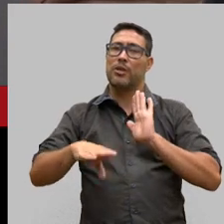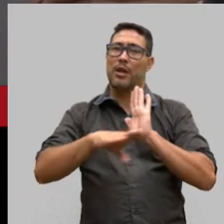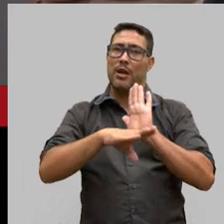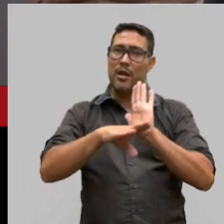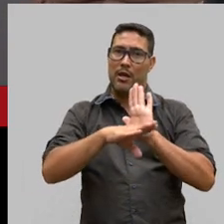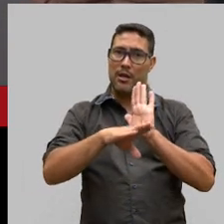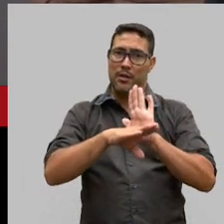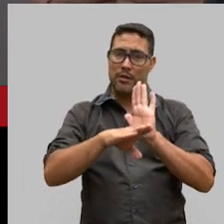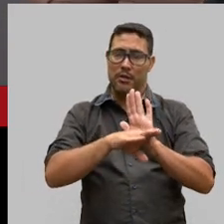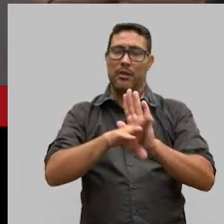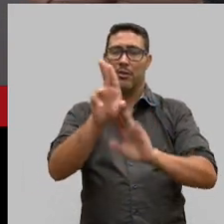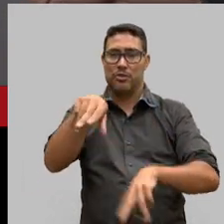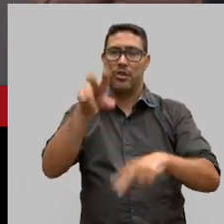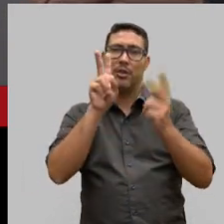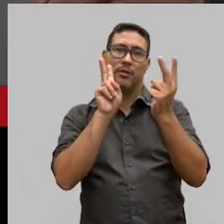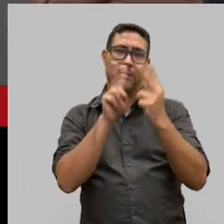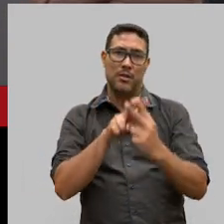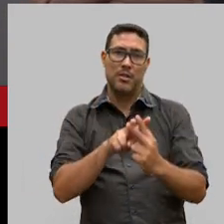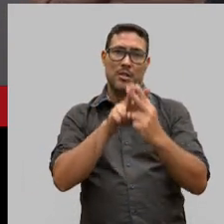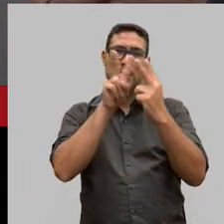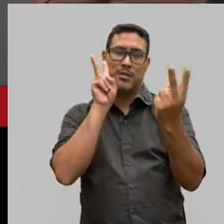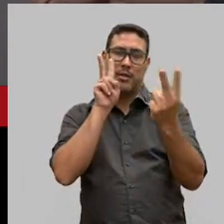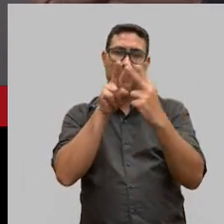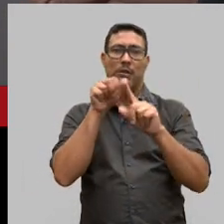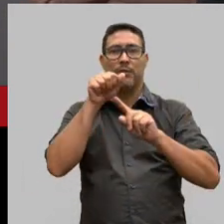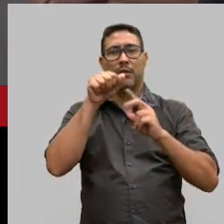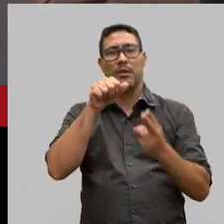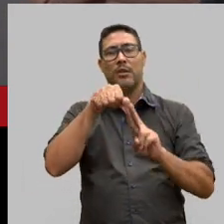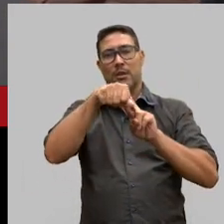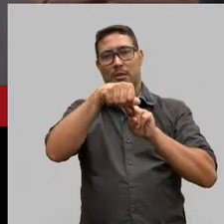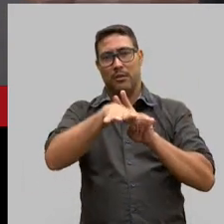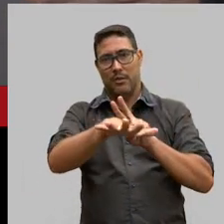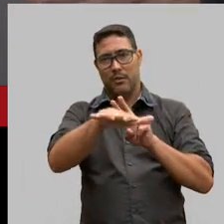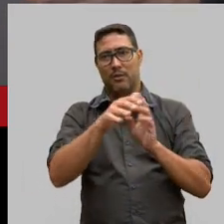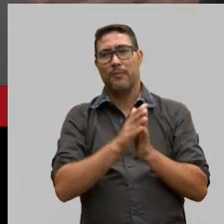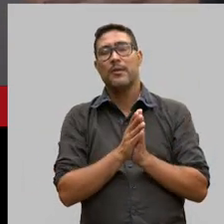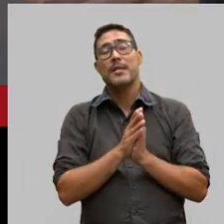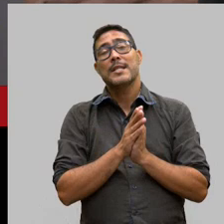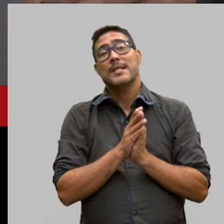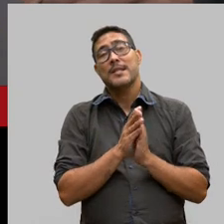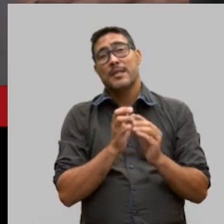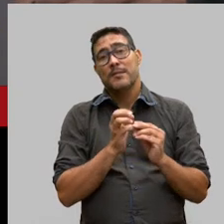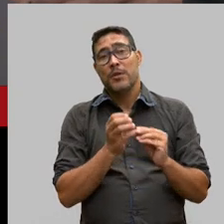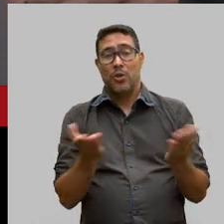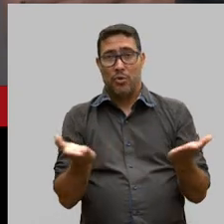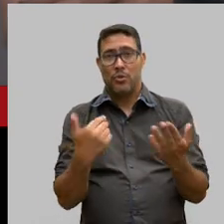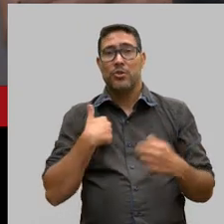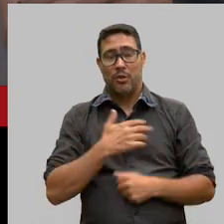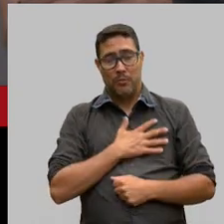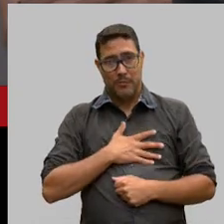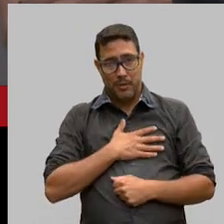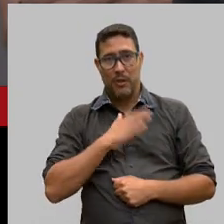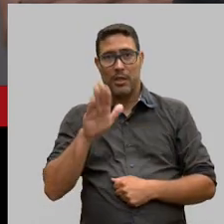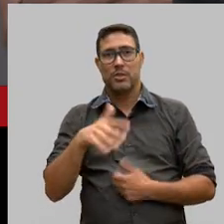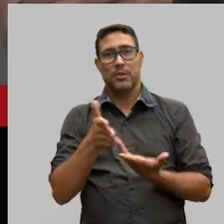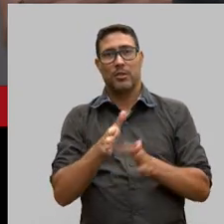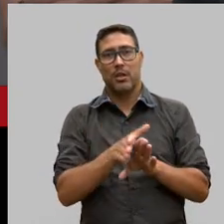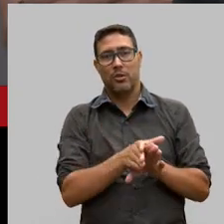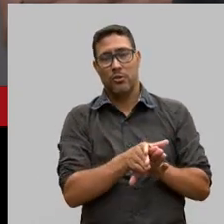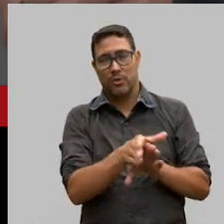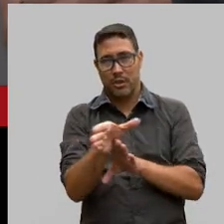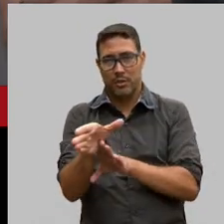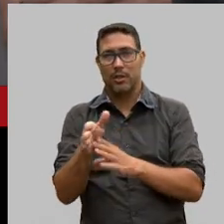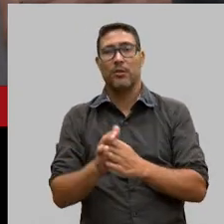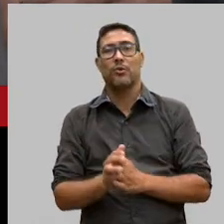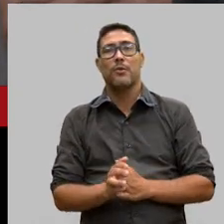projeto de extensão do qual hoje eu tenho o prazer de estar orientando e não